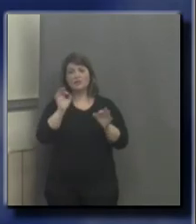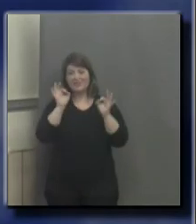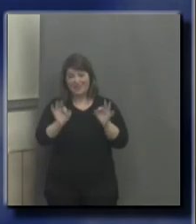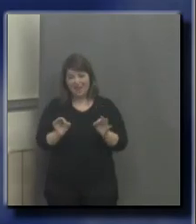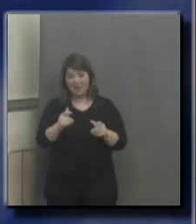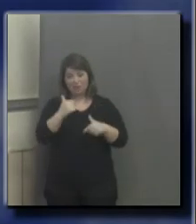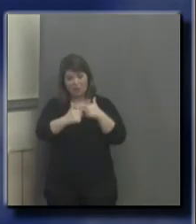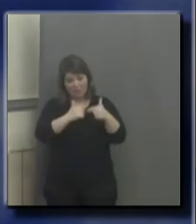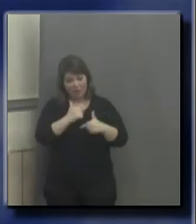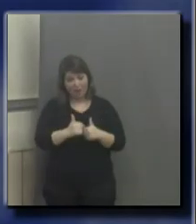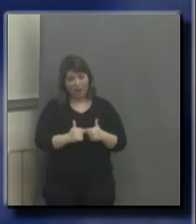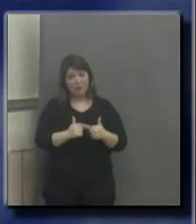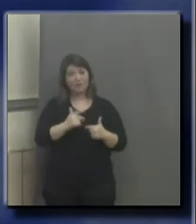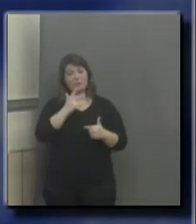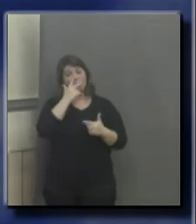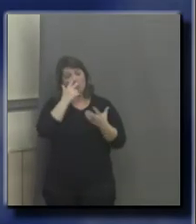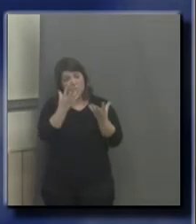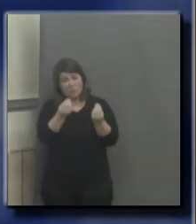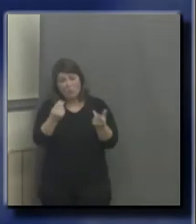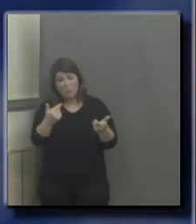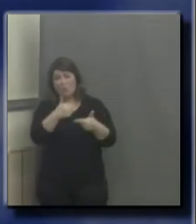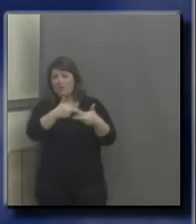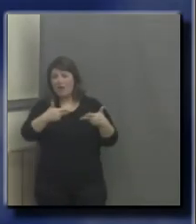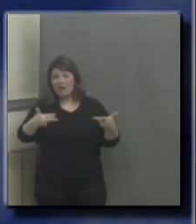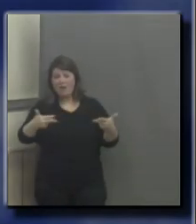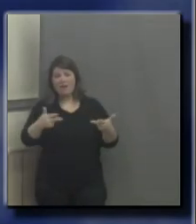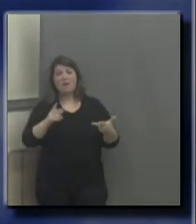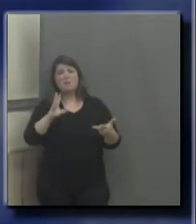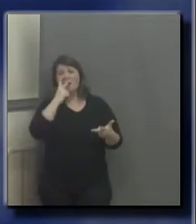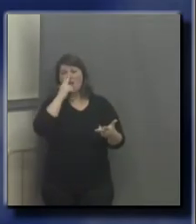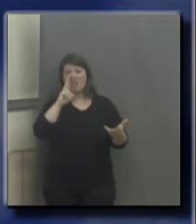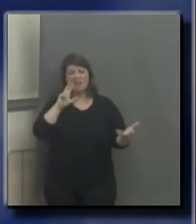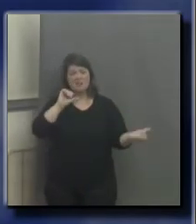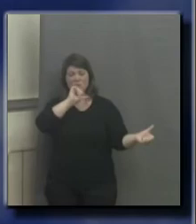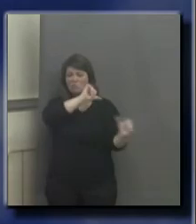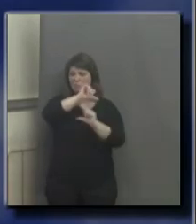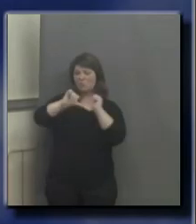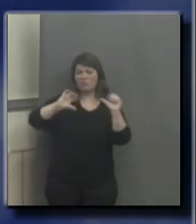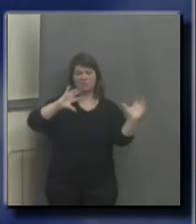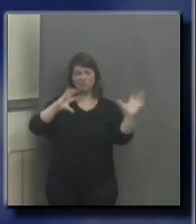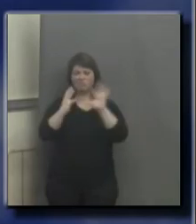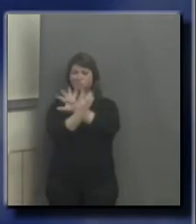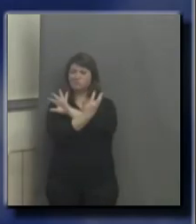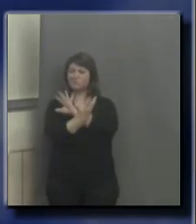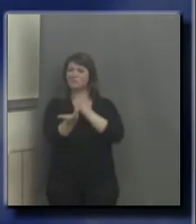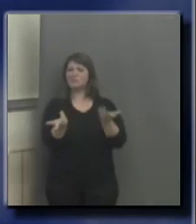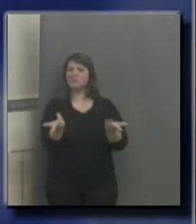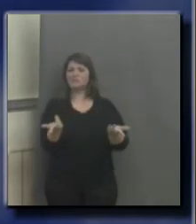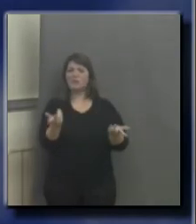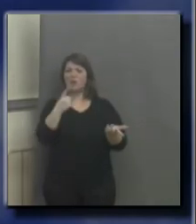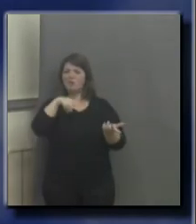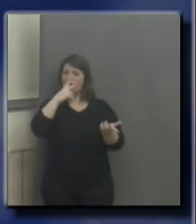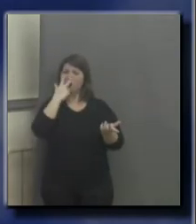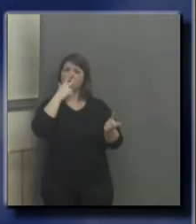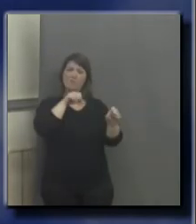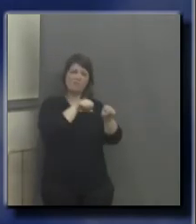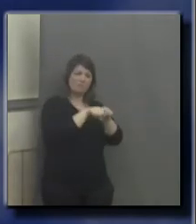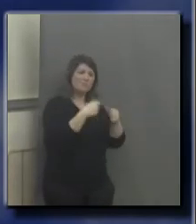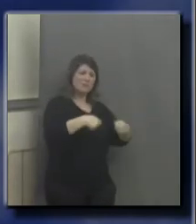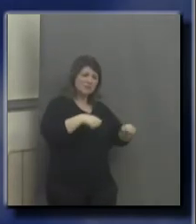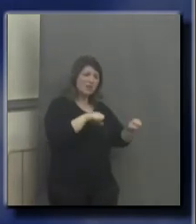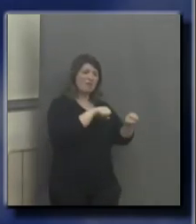prática, elas muitas vezes são facilmente distorcidas, né? Então, quando você diz, você tem que formar um